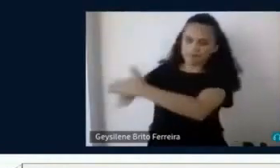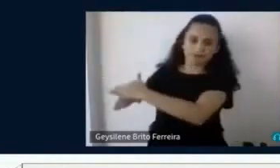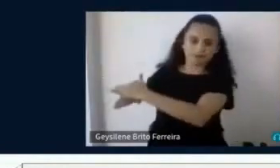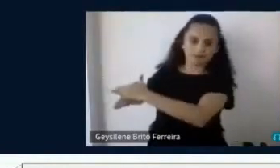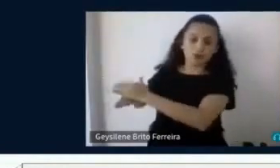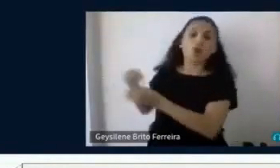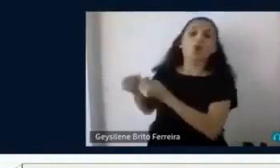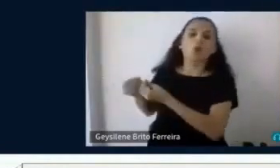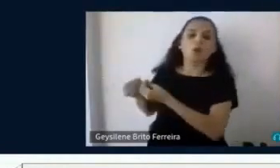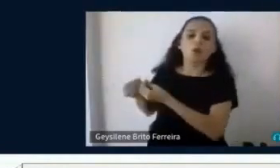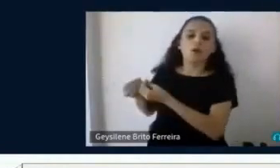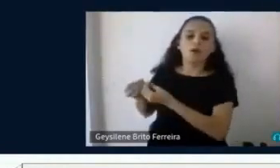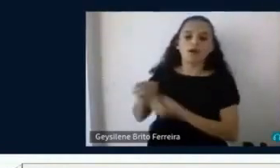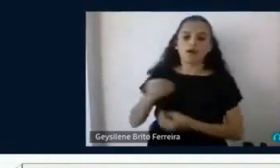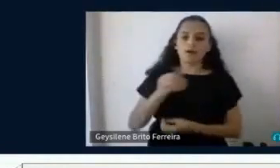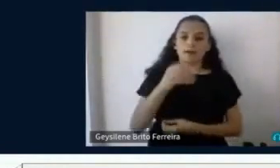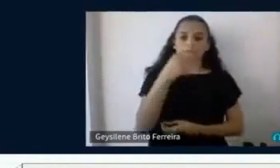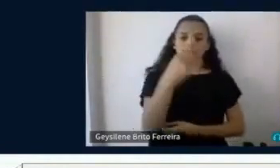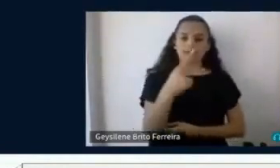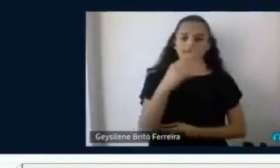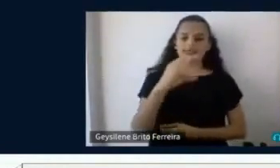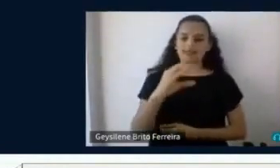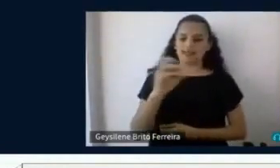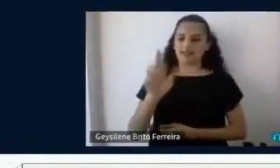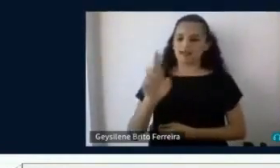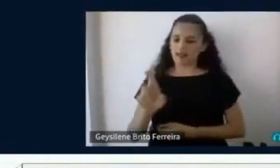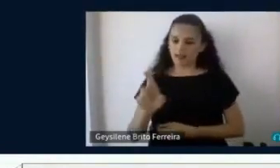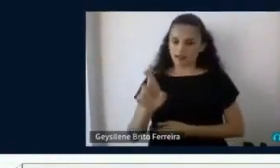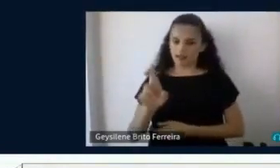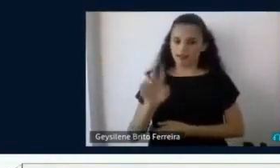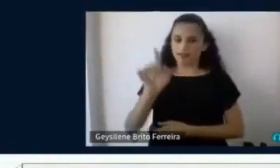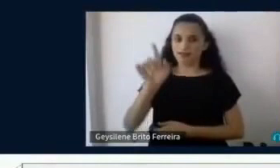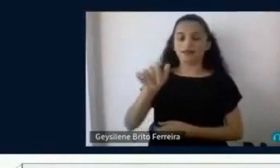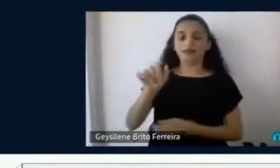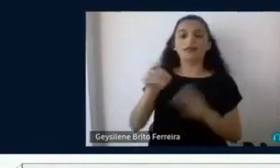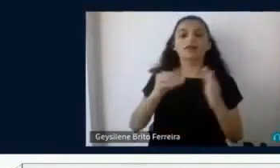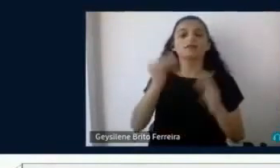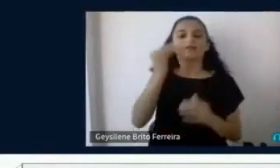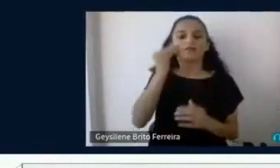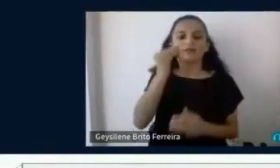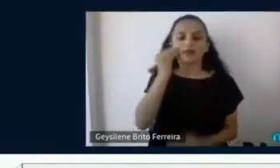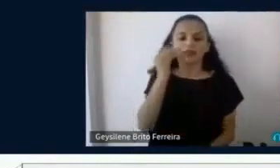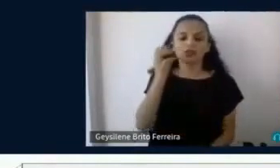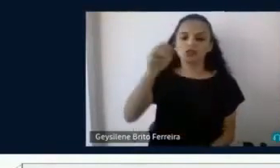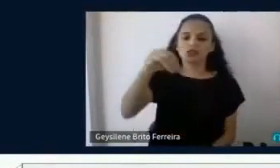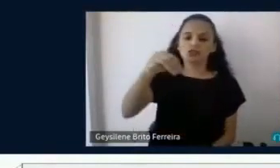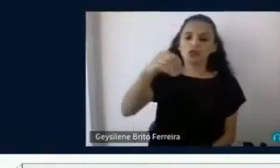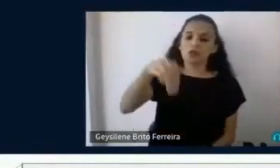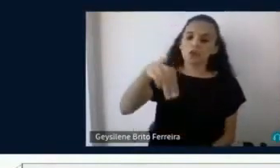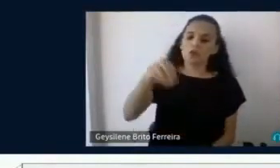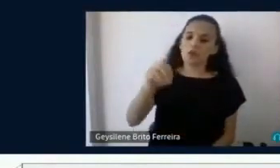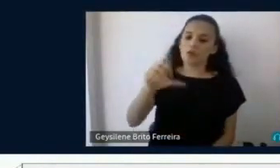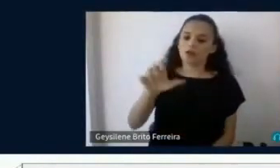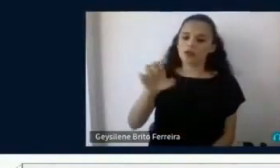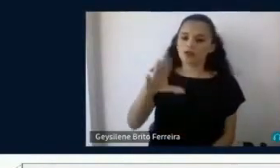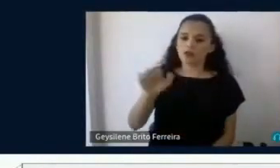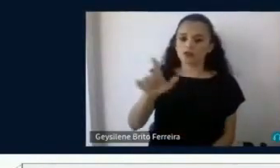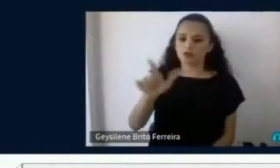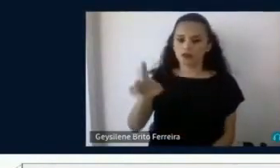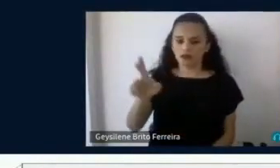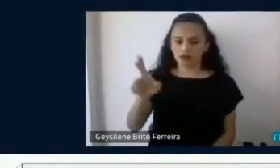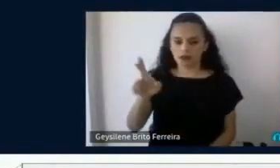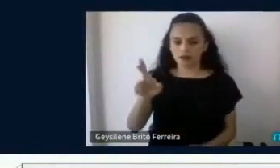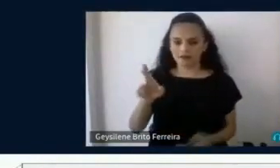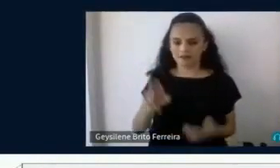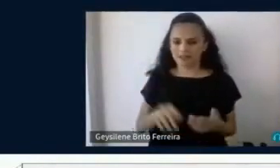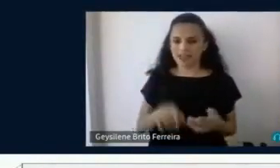o PCR, que é um teste molecular que é feito nos primeiros dias da infecção. Aquele da pontinha do dedo só presta para